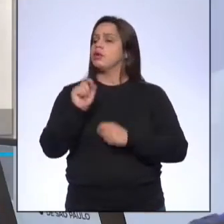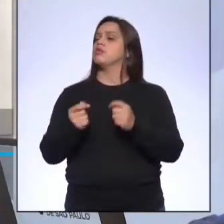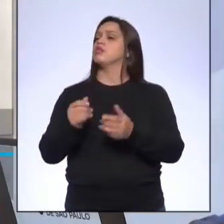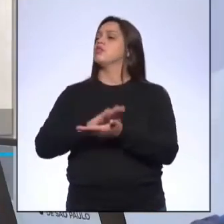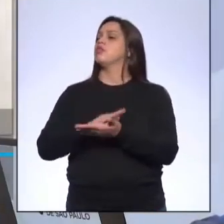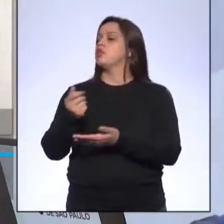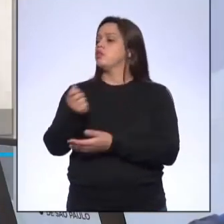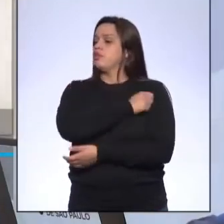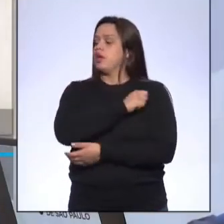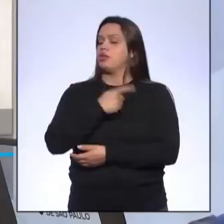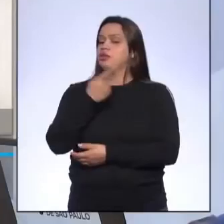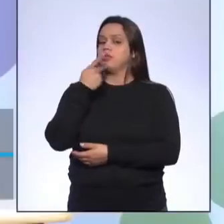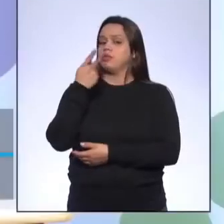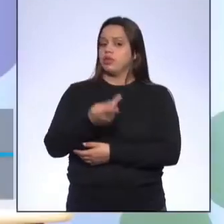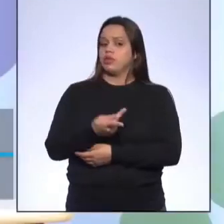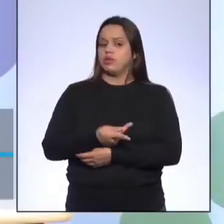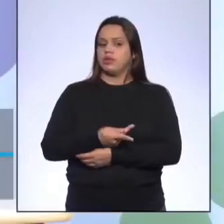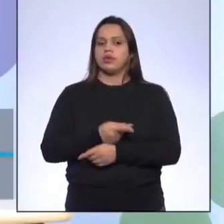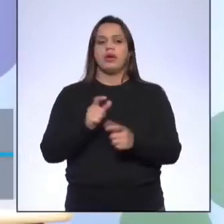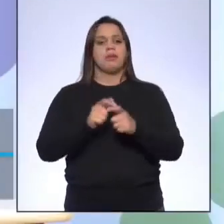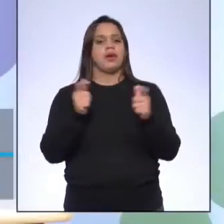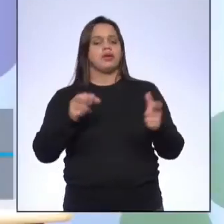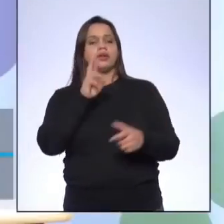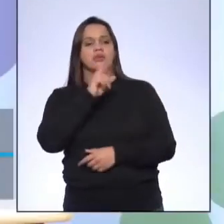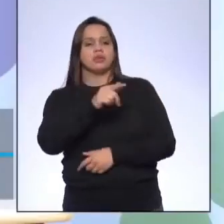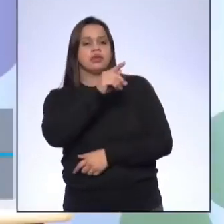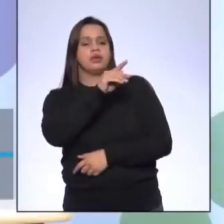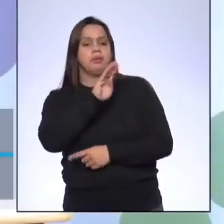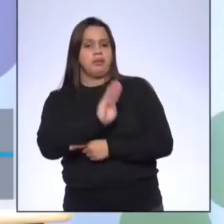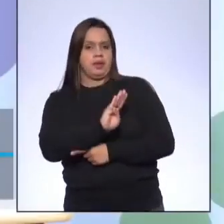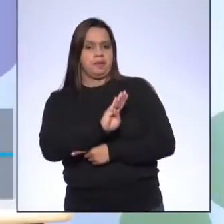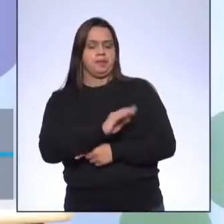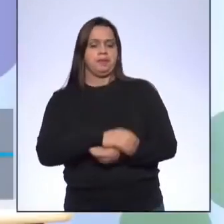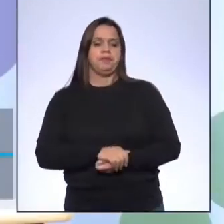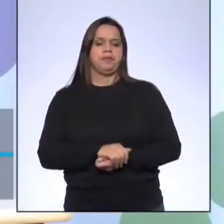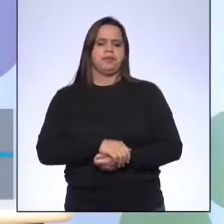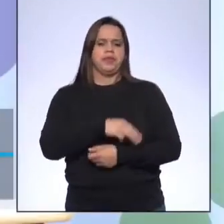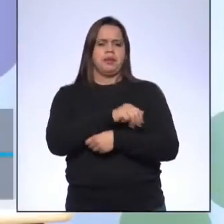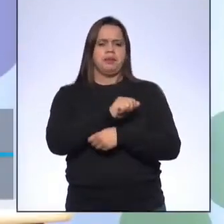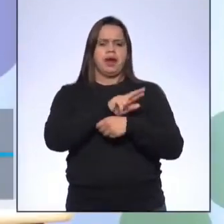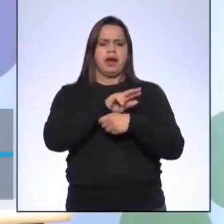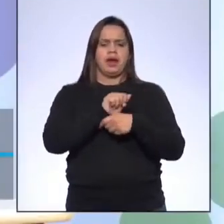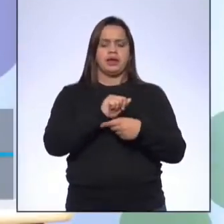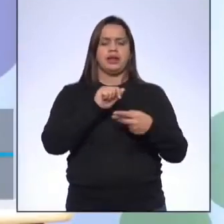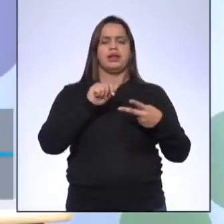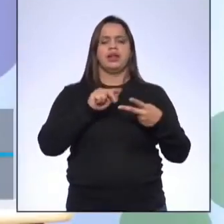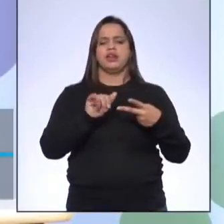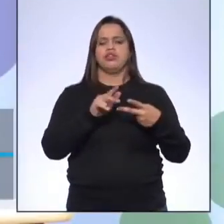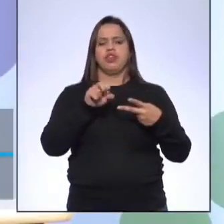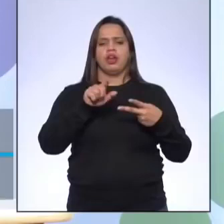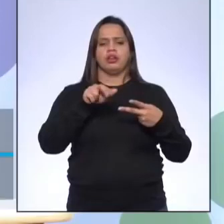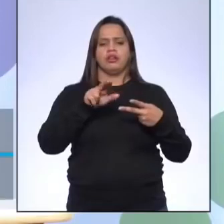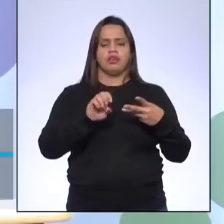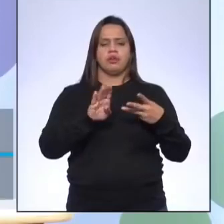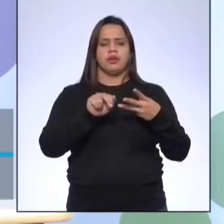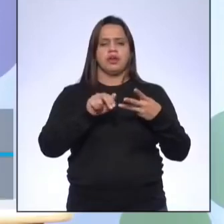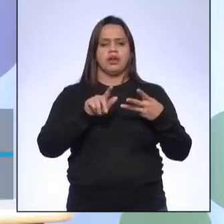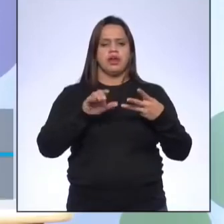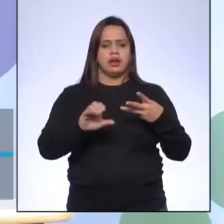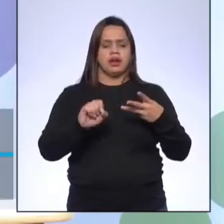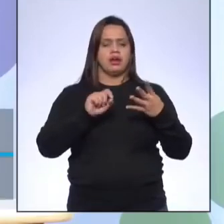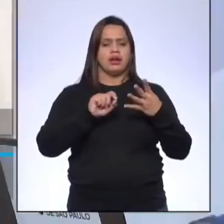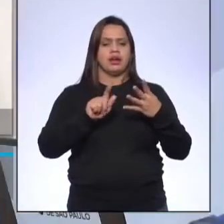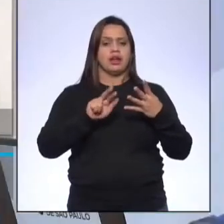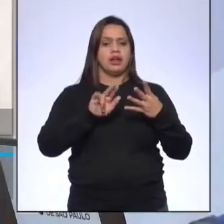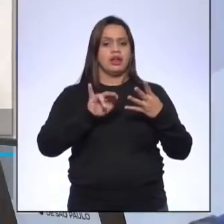da pergunta? A maioria respondeu B. B. Isso, a Maria Eduarda, a Jennifer, Bianca, Guilherme, Luiz Isso. Eduardo. A